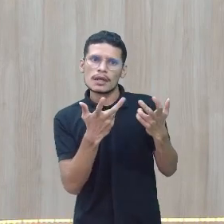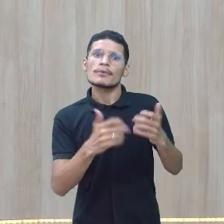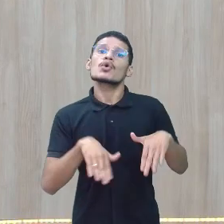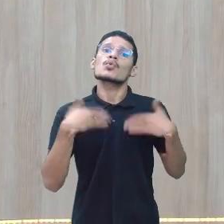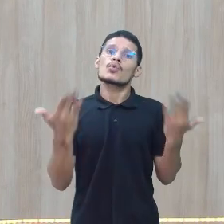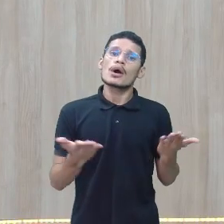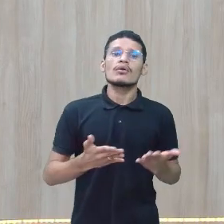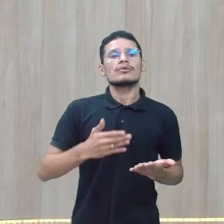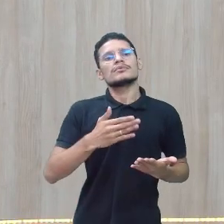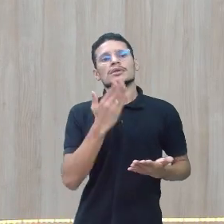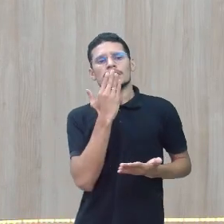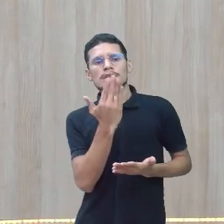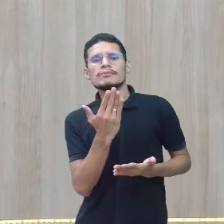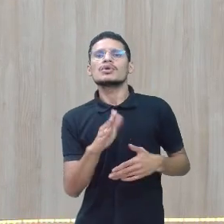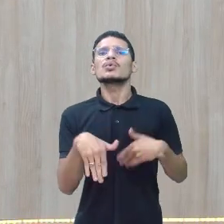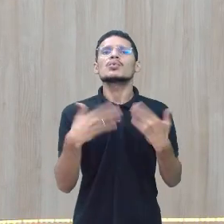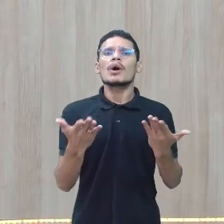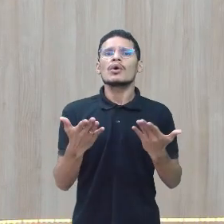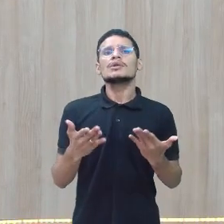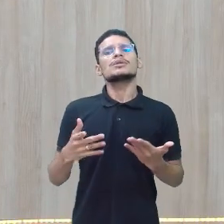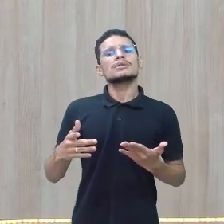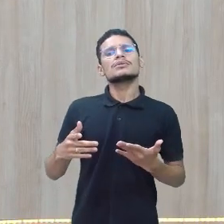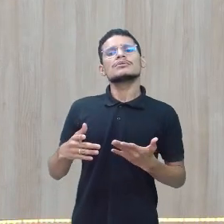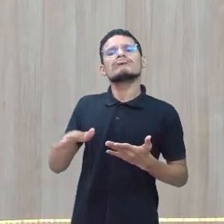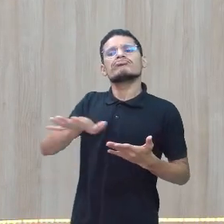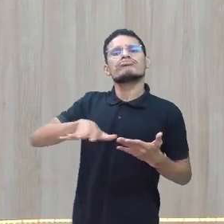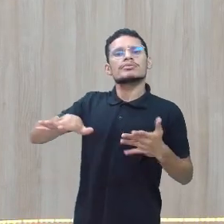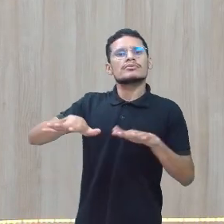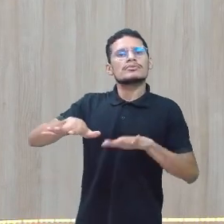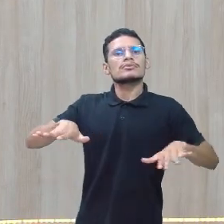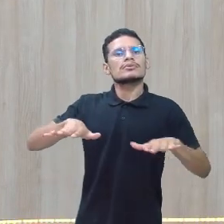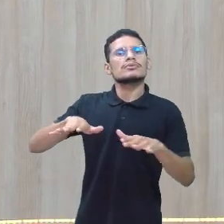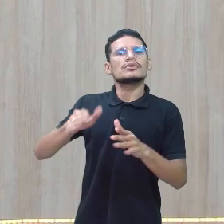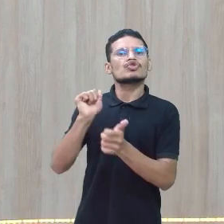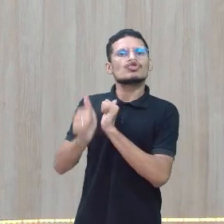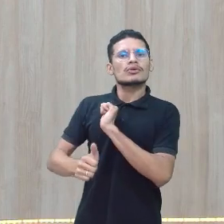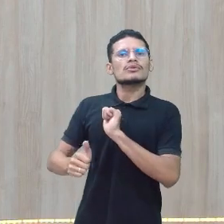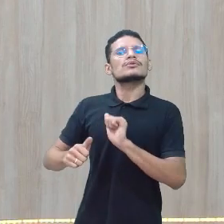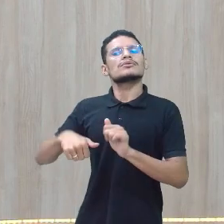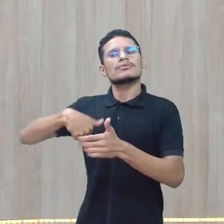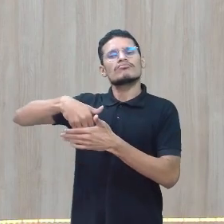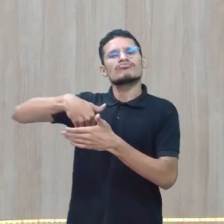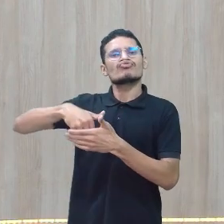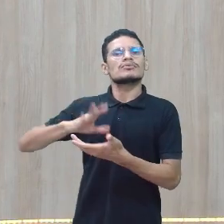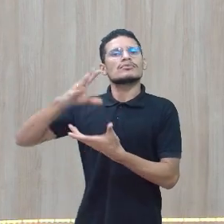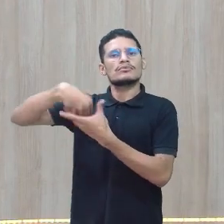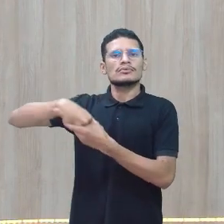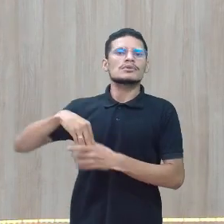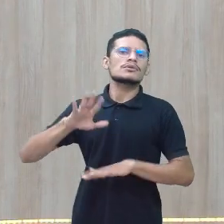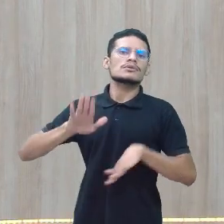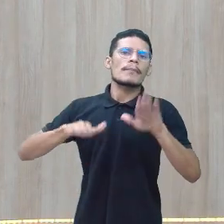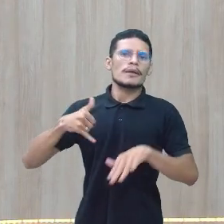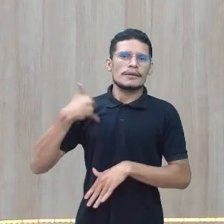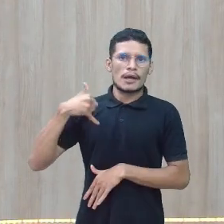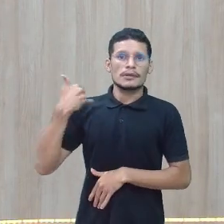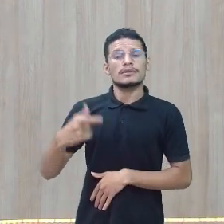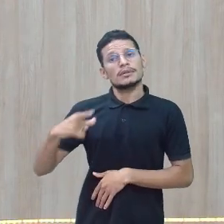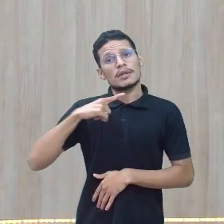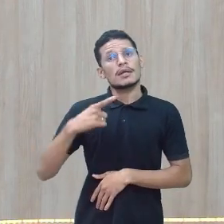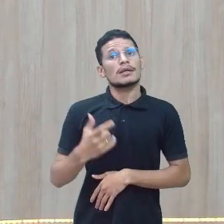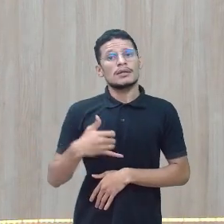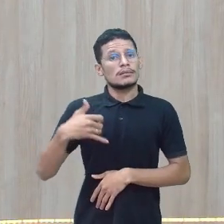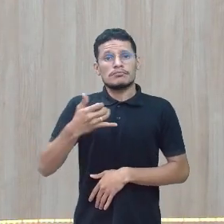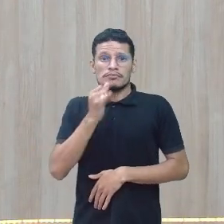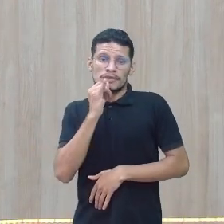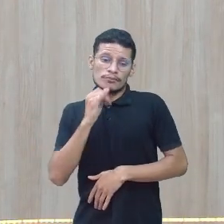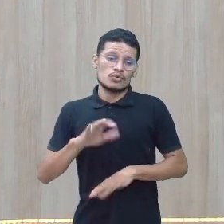time, qual é o nível de time que os jogadores pertencem de acordo com essas idades. E aqui a gente tem uma noção de um time de